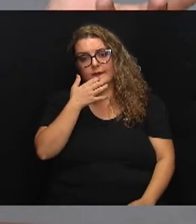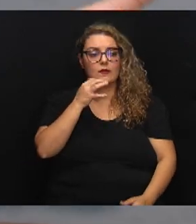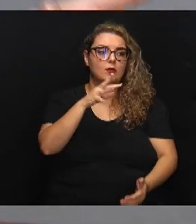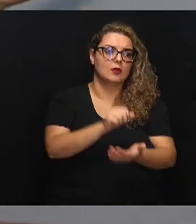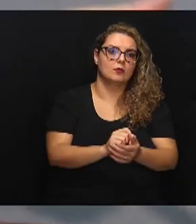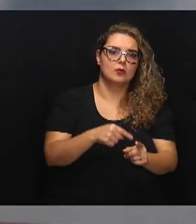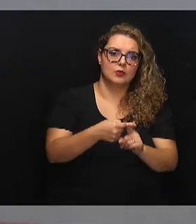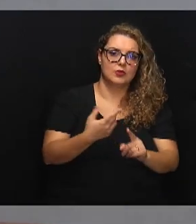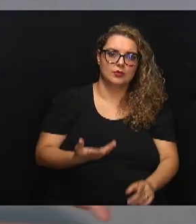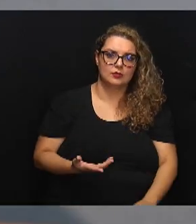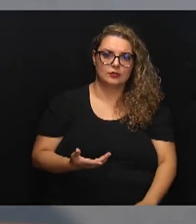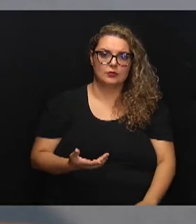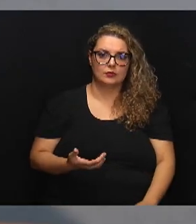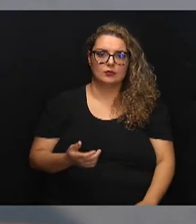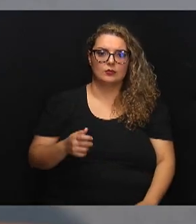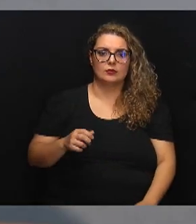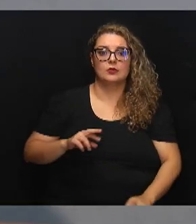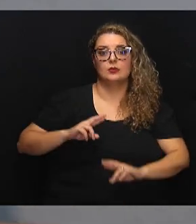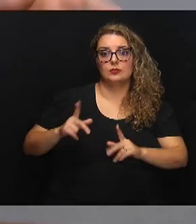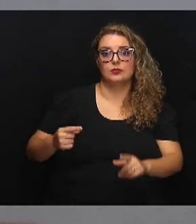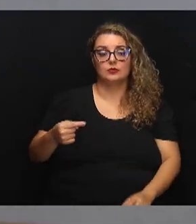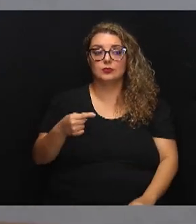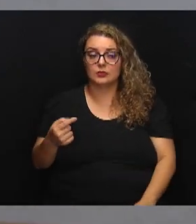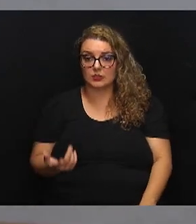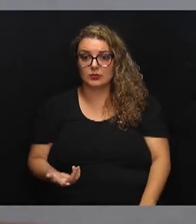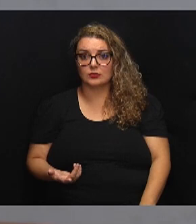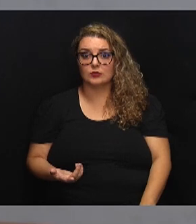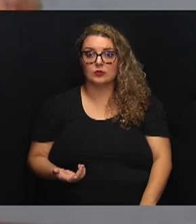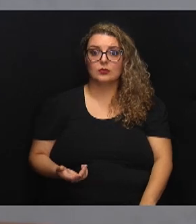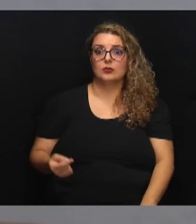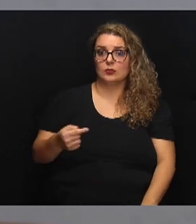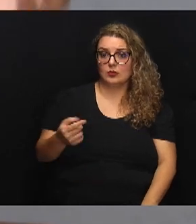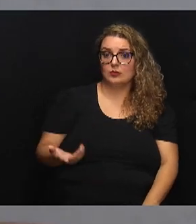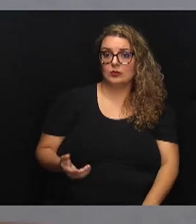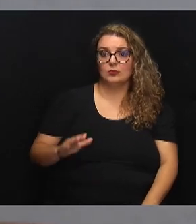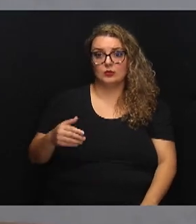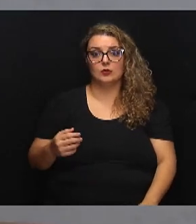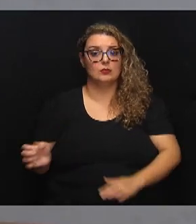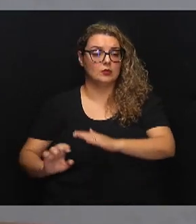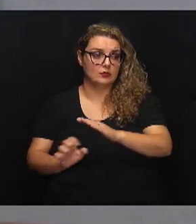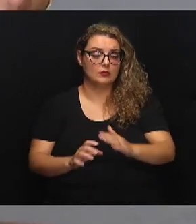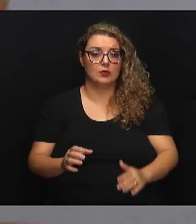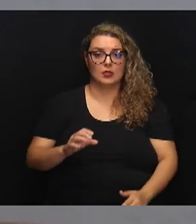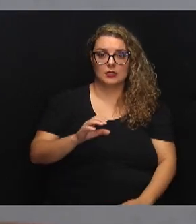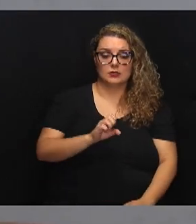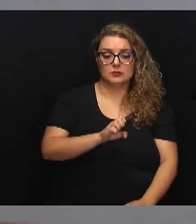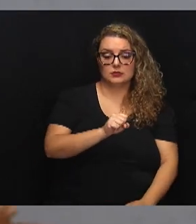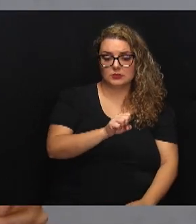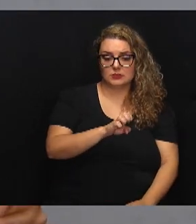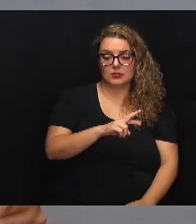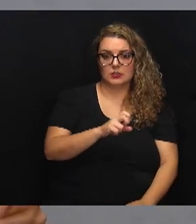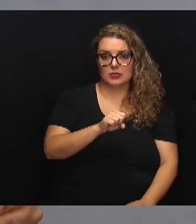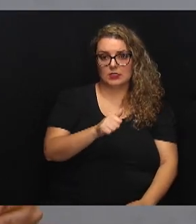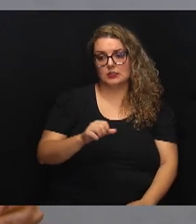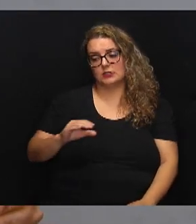positivo, que é ao contrário do negativado. Negativado é quando essas empresas, Serasa, PC, enfim, outras, colocam o nosso